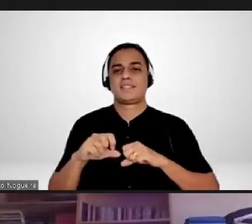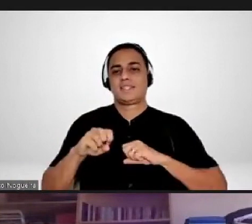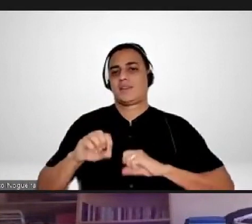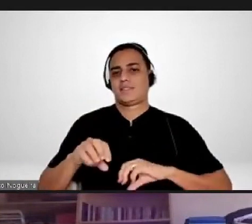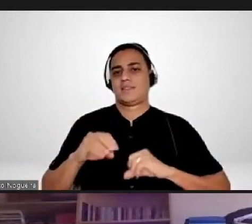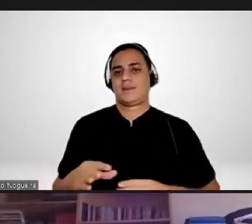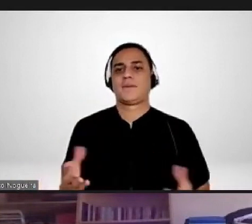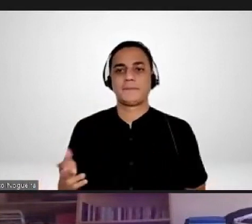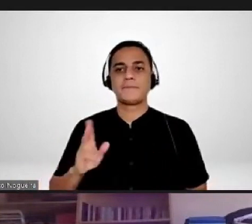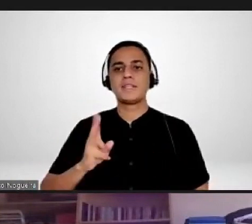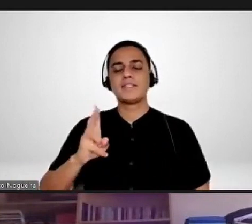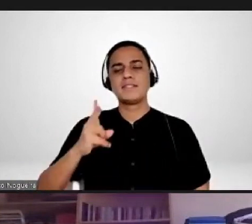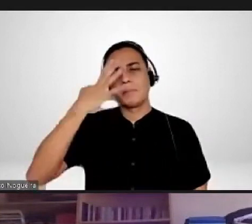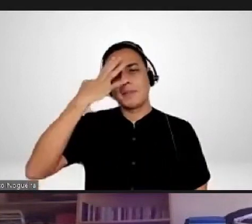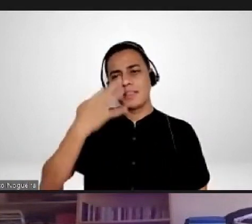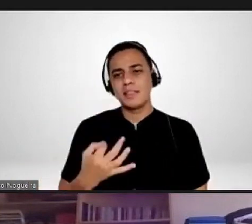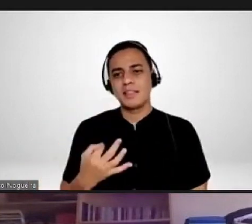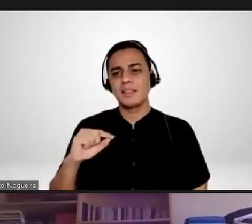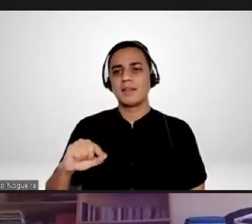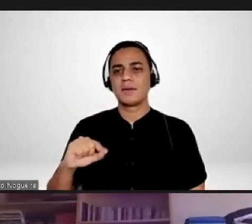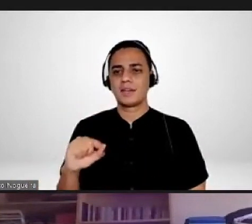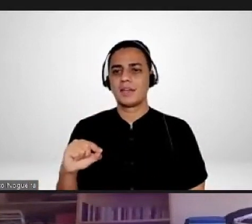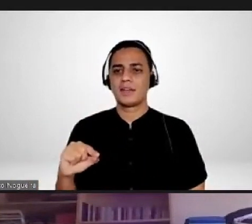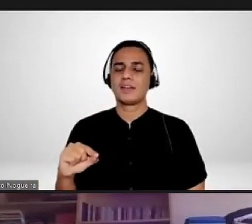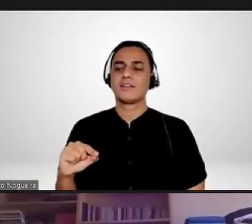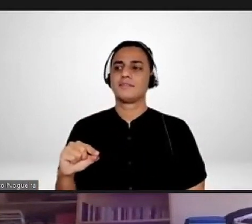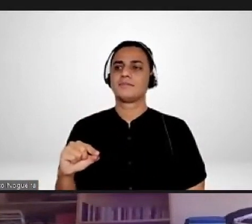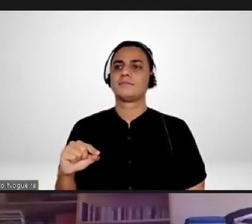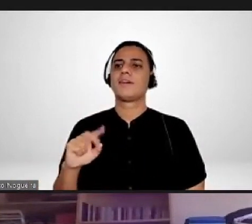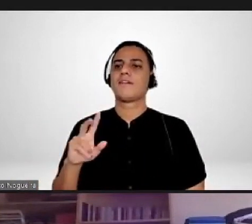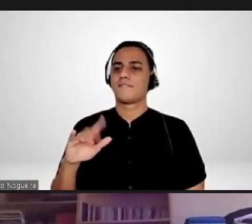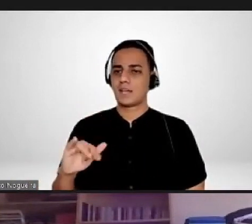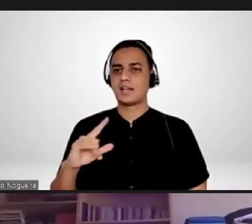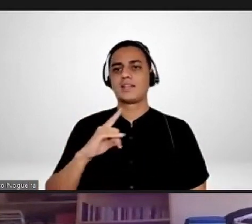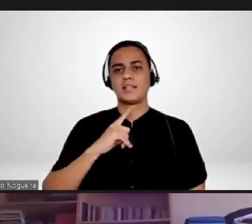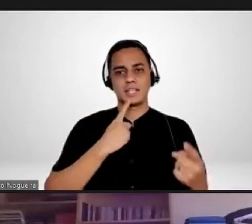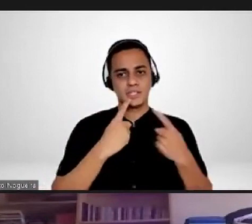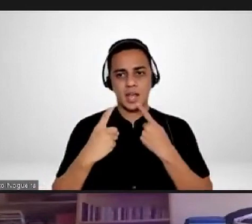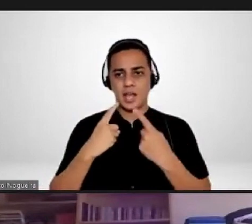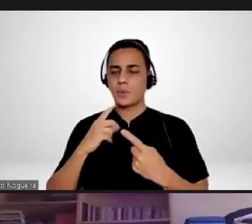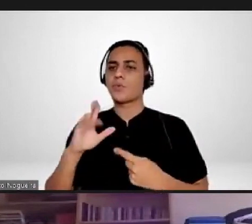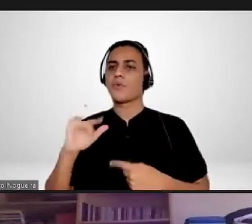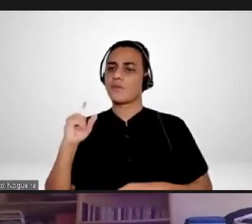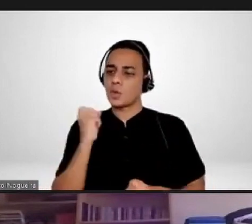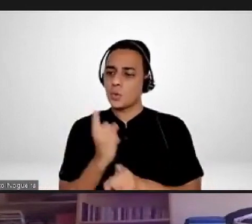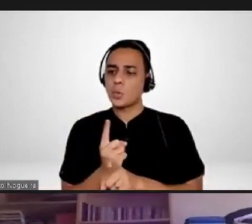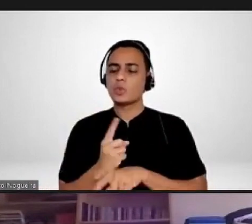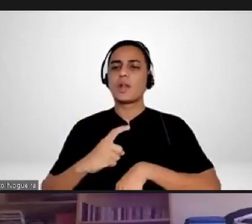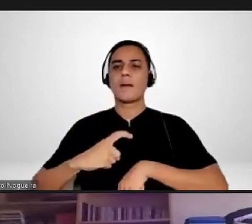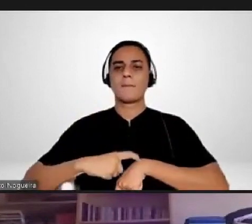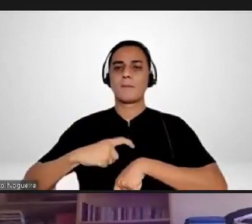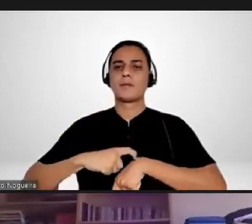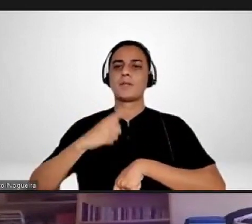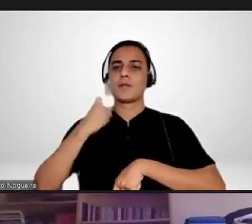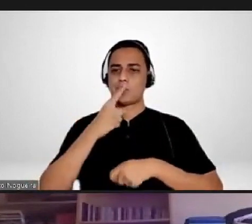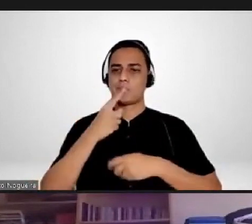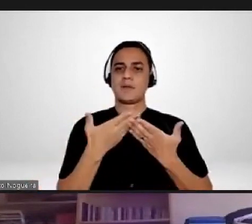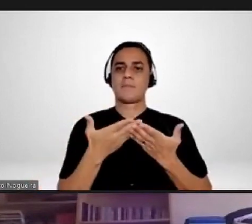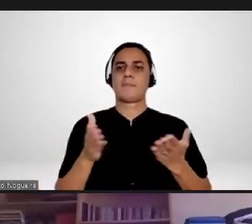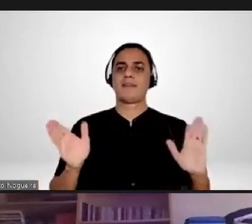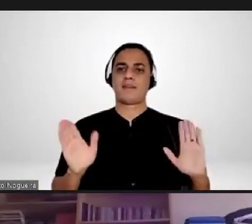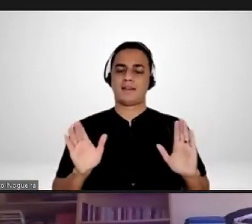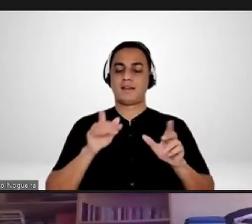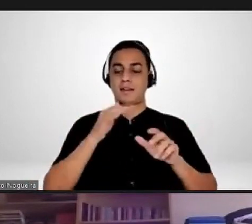que você vai dialogar e você vai encontrar momentos para ampliação, para que as pessoas começam